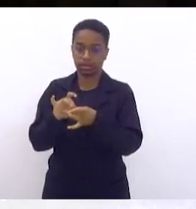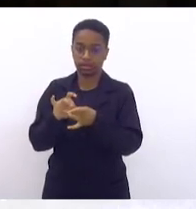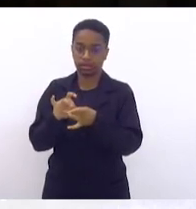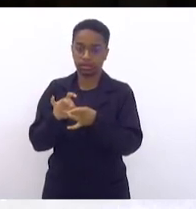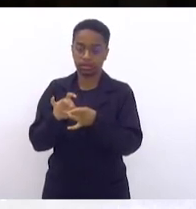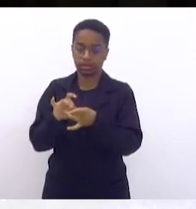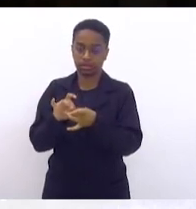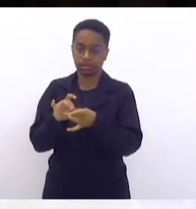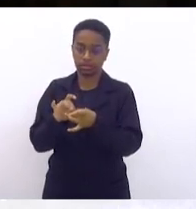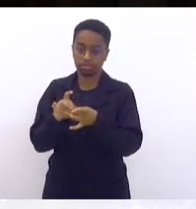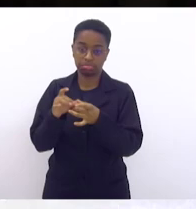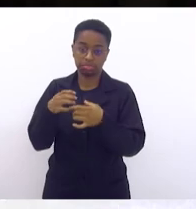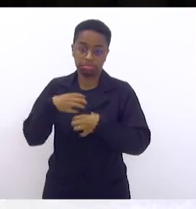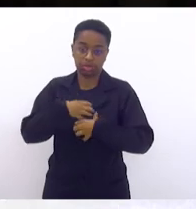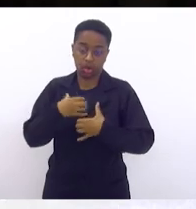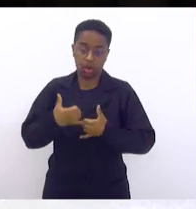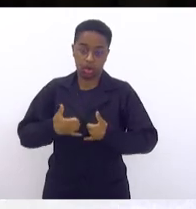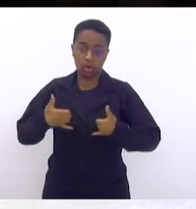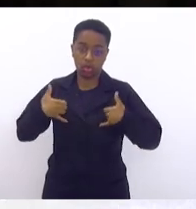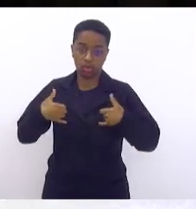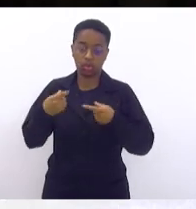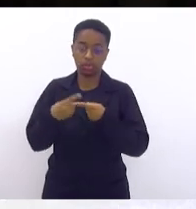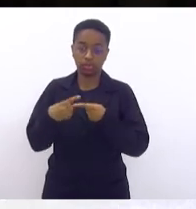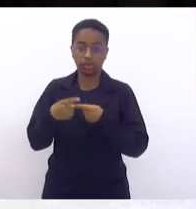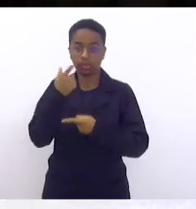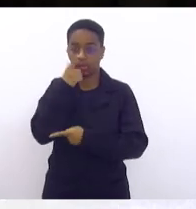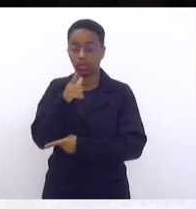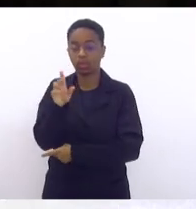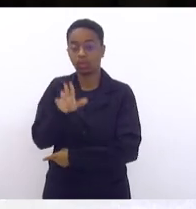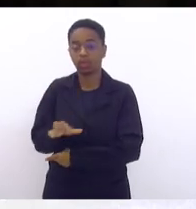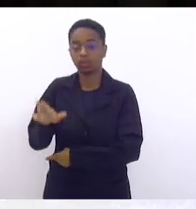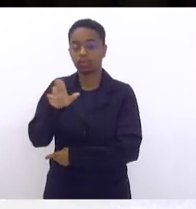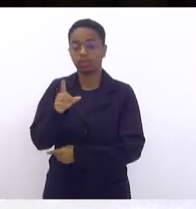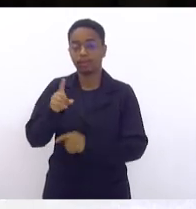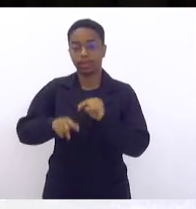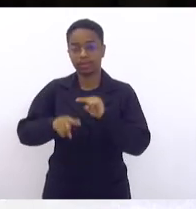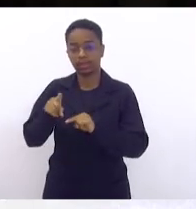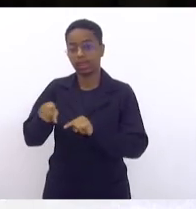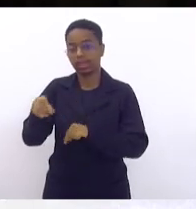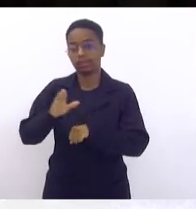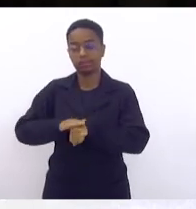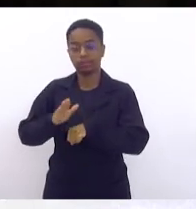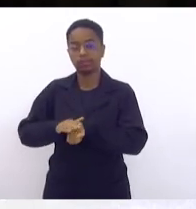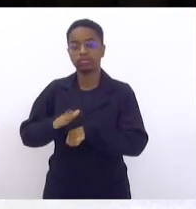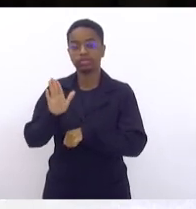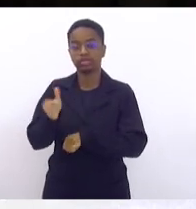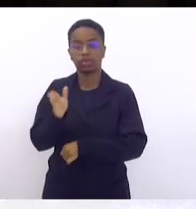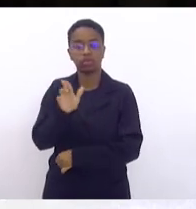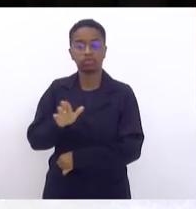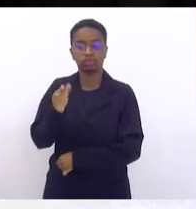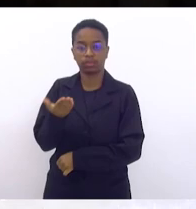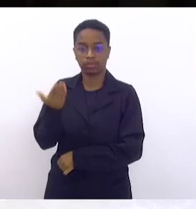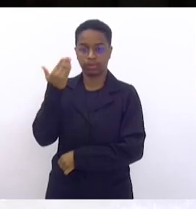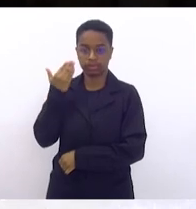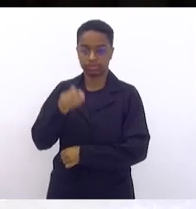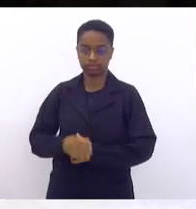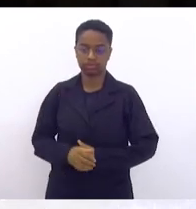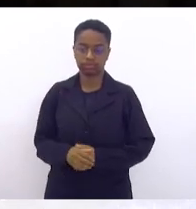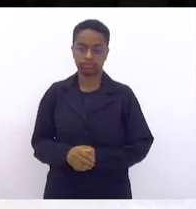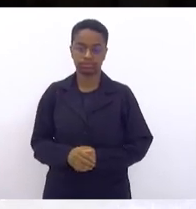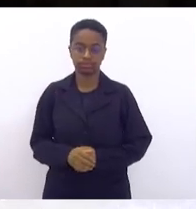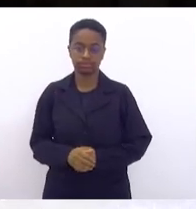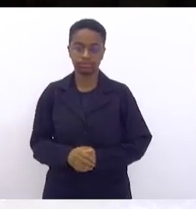do orgulho dela poder estar reutilizando um plástico que ela mesmo já utilizou uma primeira vez né